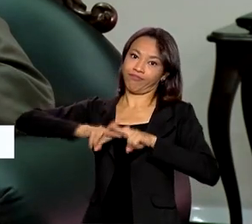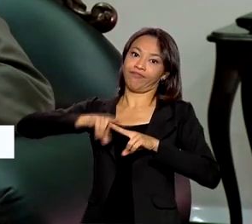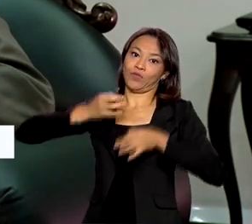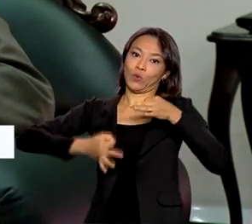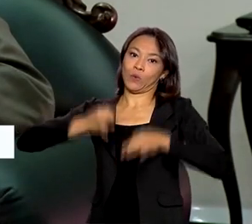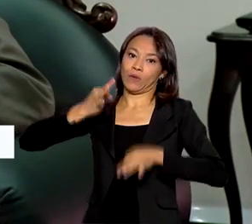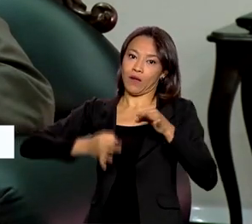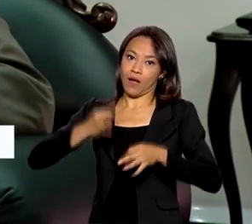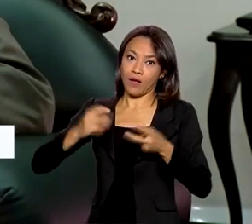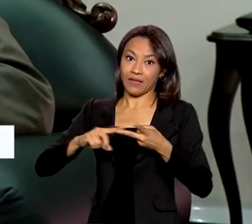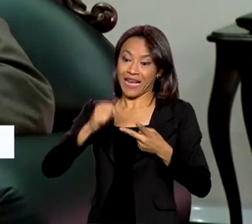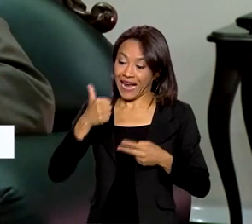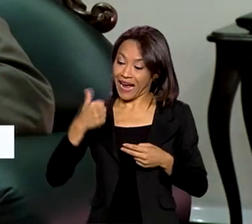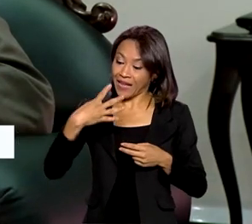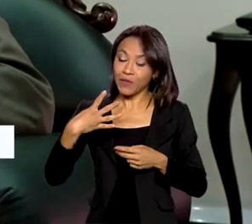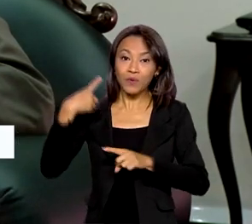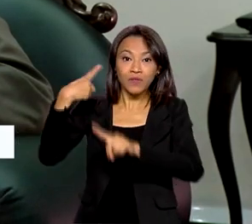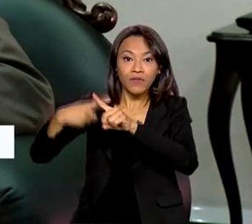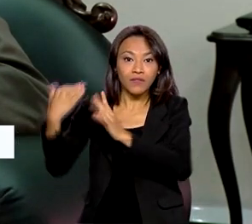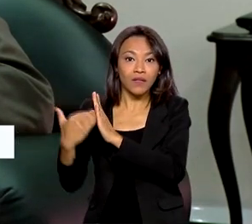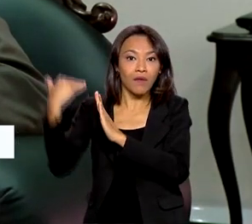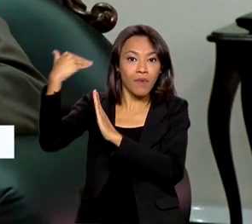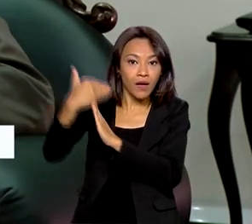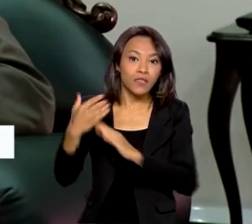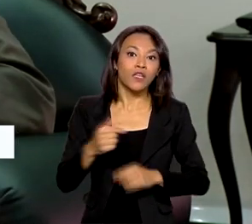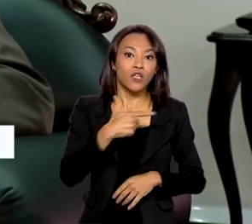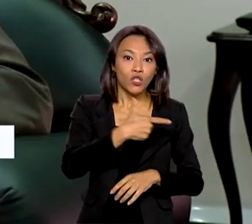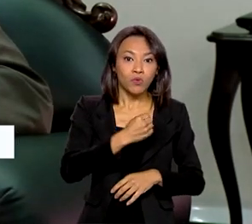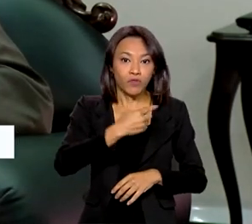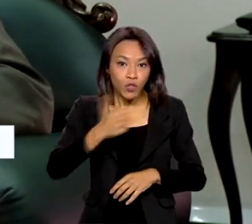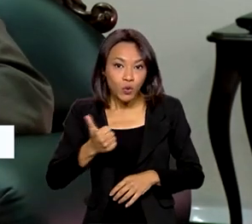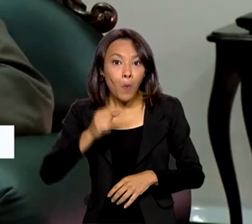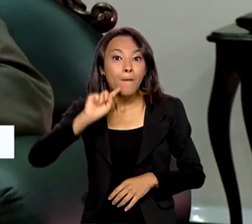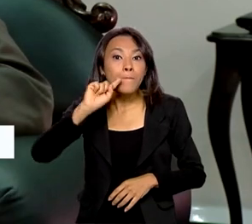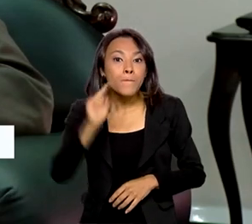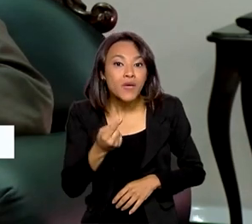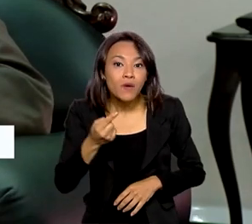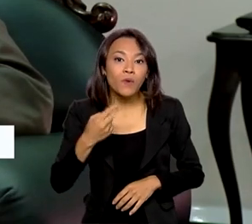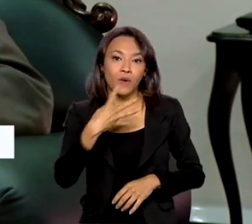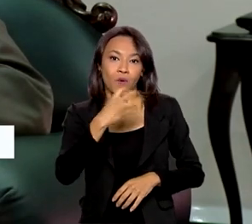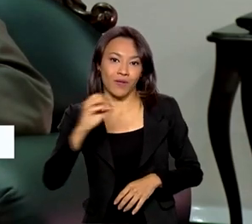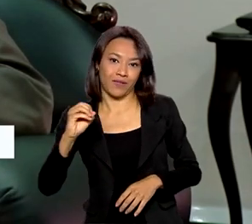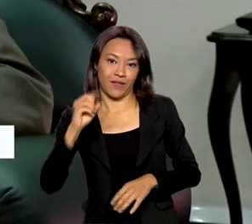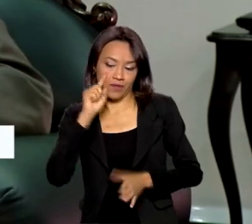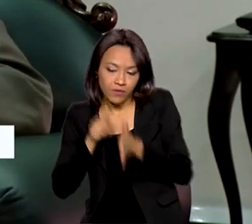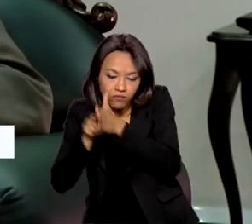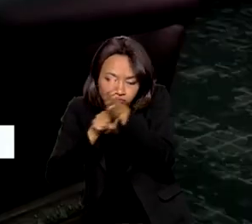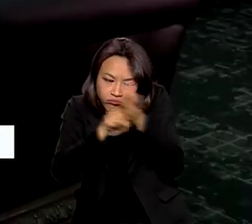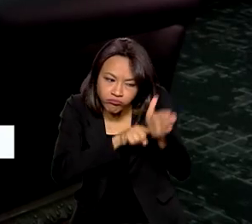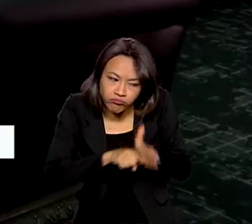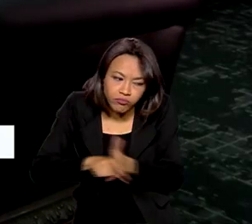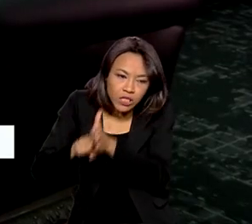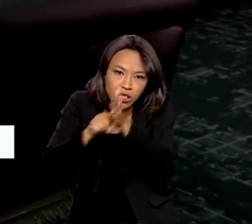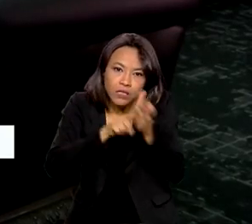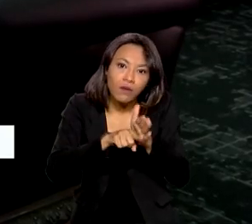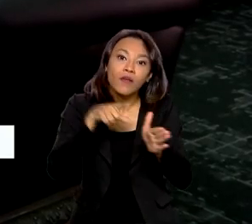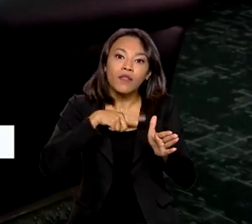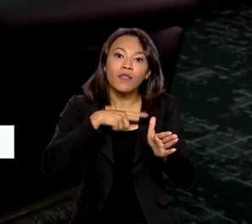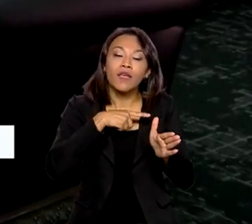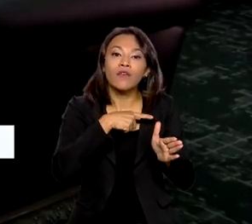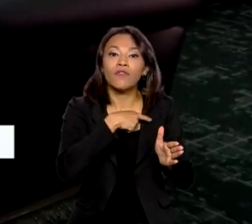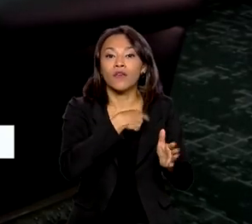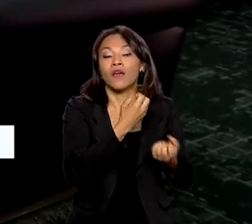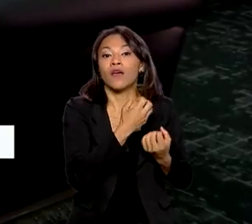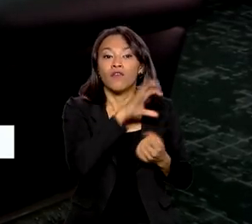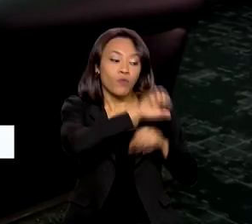vezes superior ao registrado em 2019 em 2021 for mais de 1.400 investigações criminais que foram auxiliados pelo